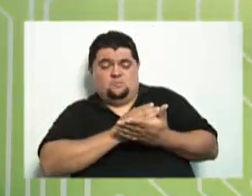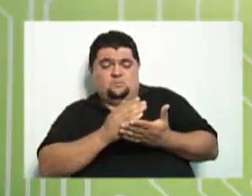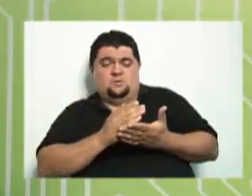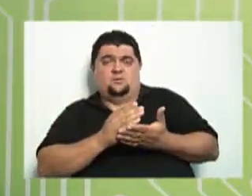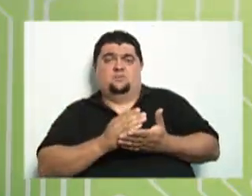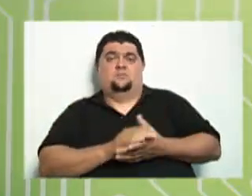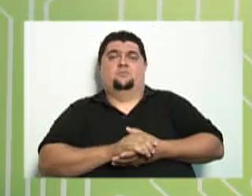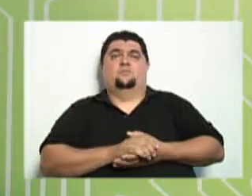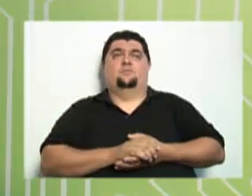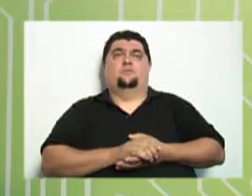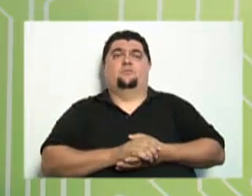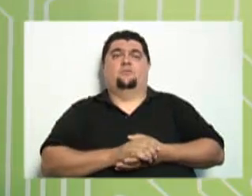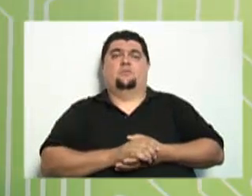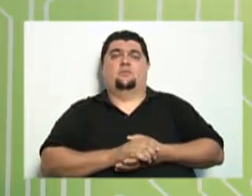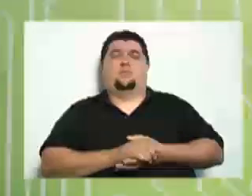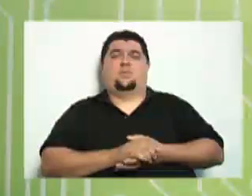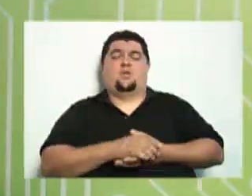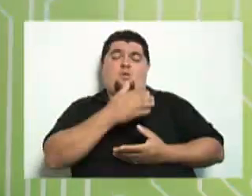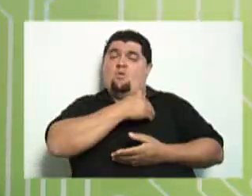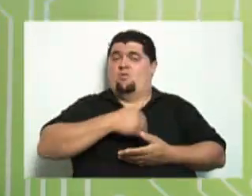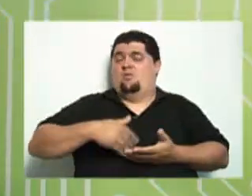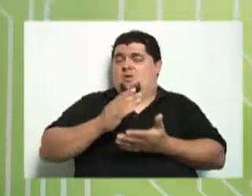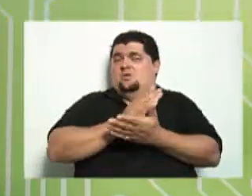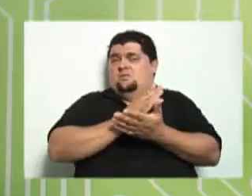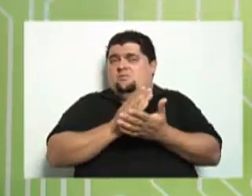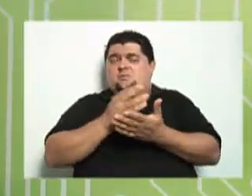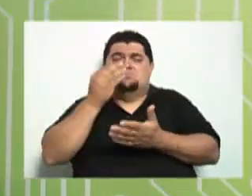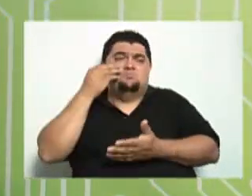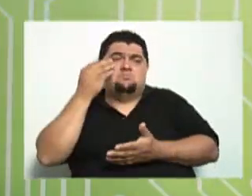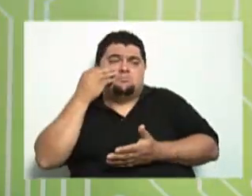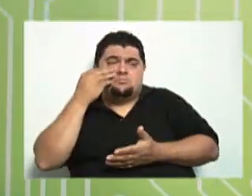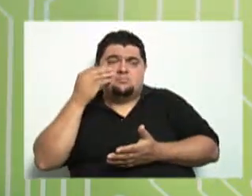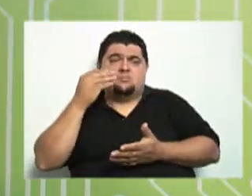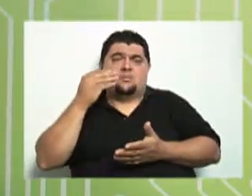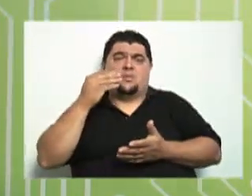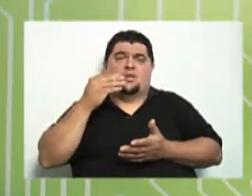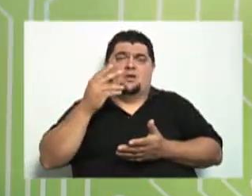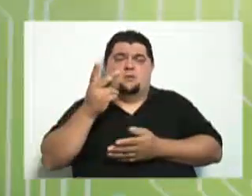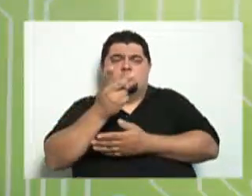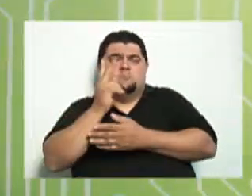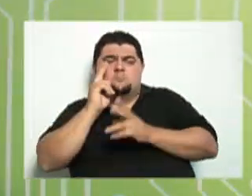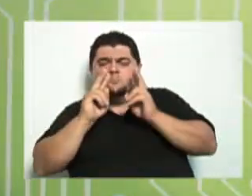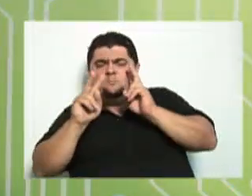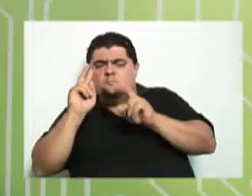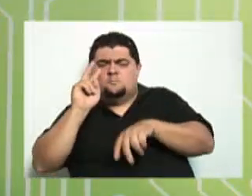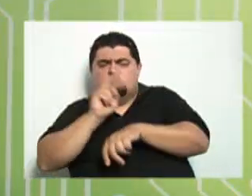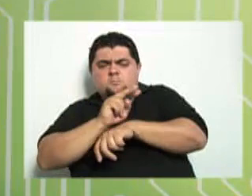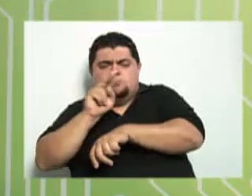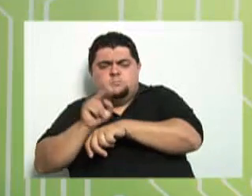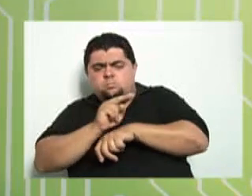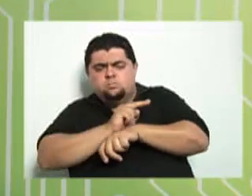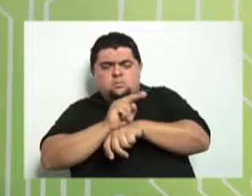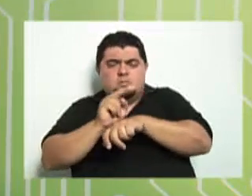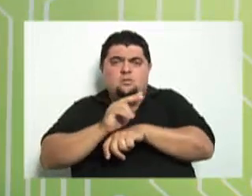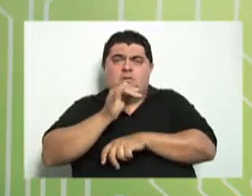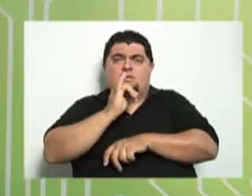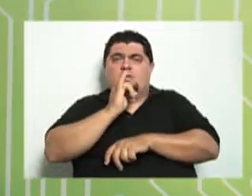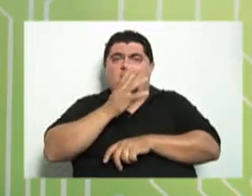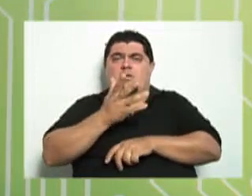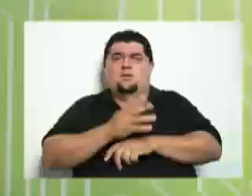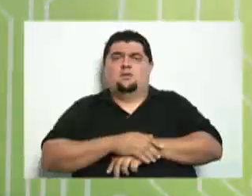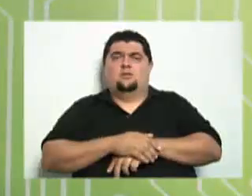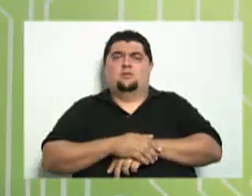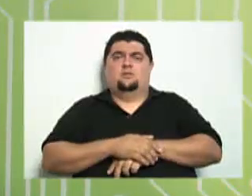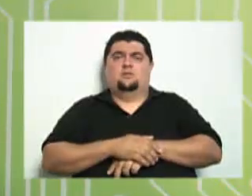O governo, às vezes, busca fazer um grande planejamento, um mapeamento da nossa economia. Historicamente, um grande exemplo disso é a atuação do